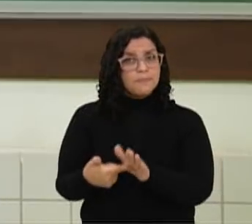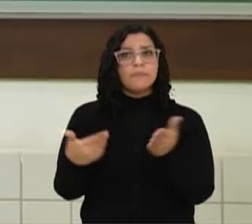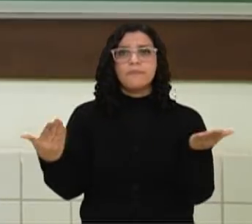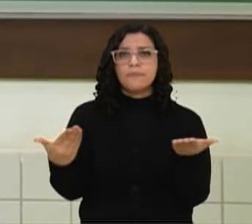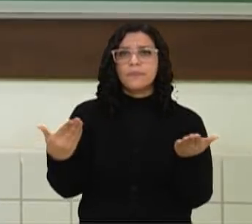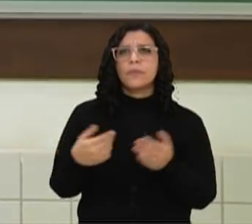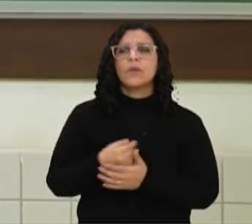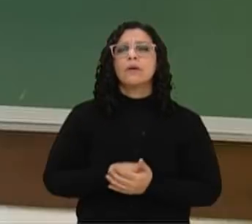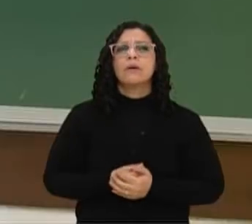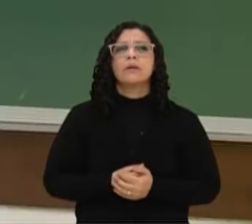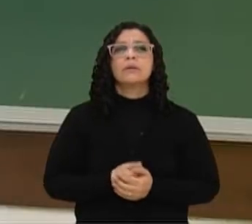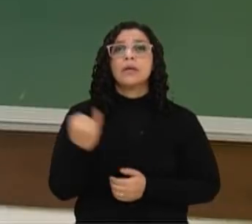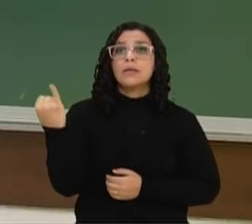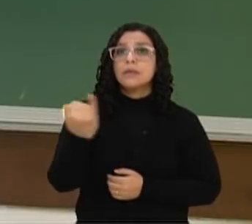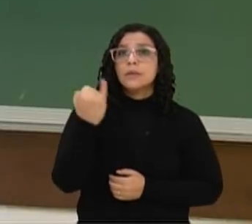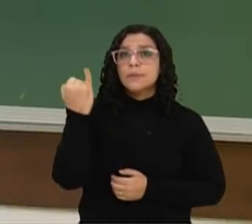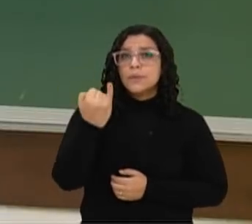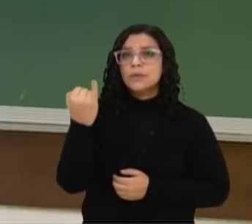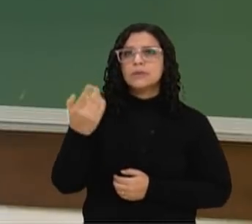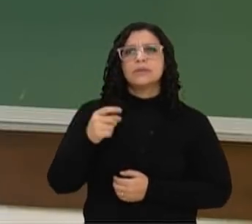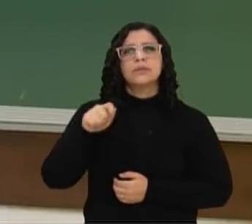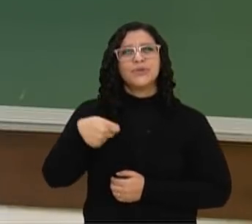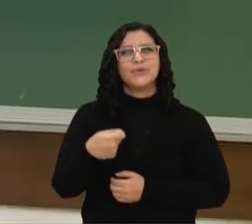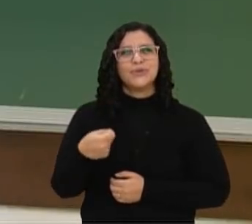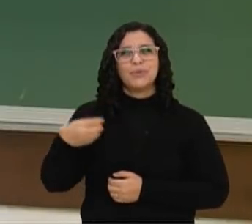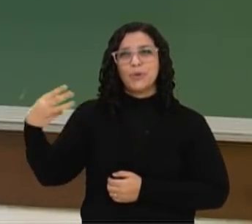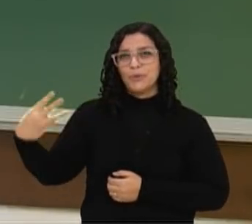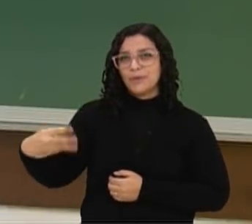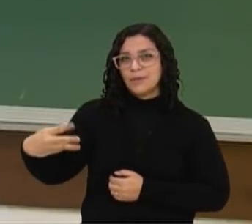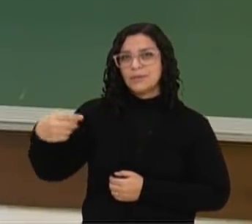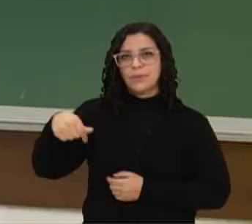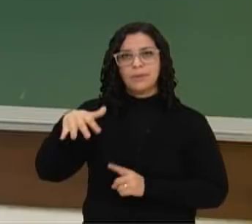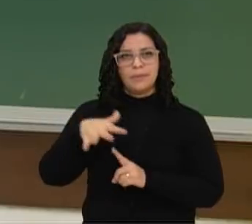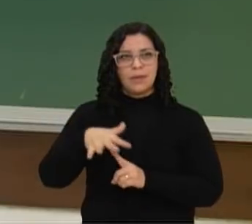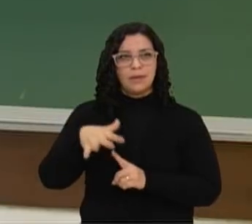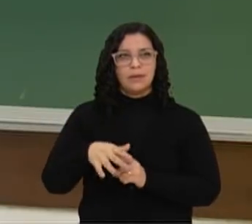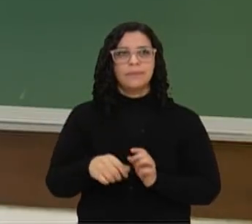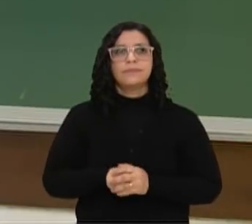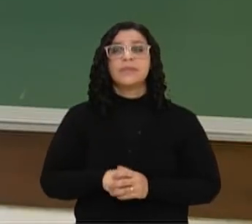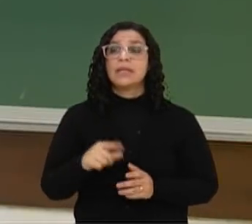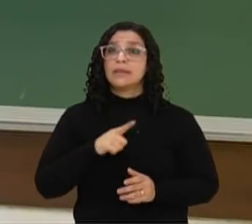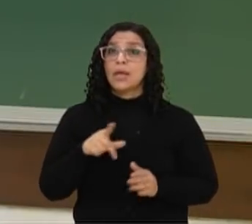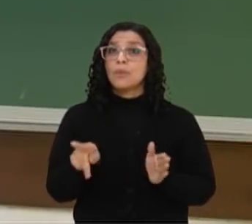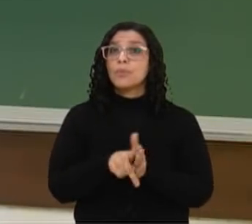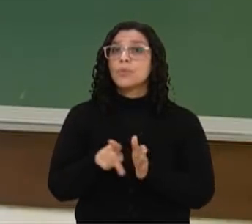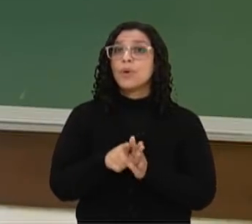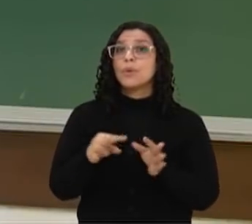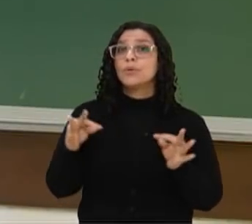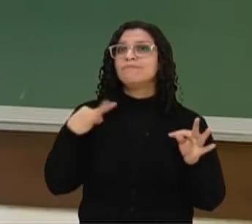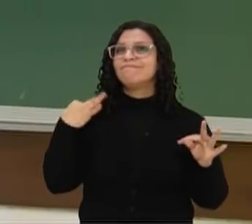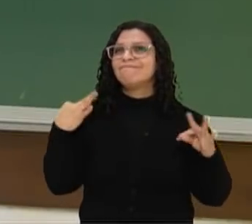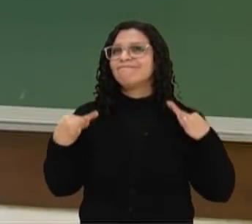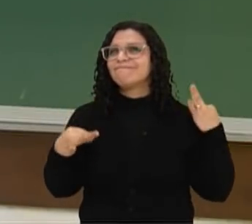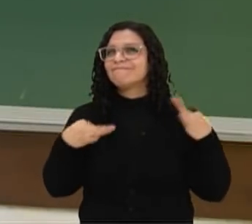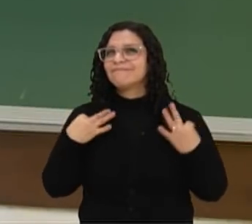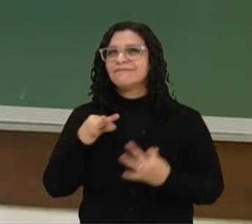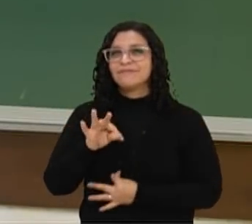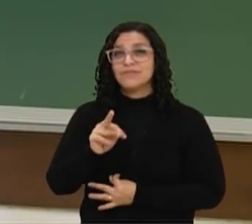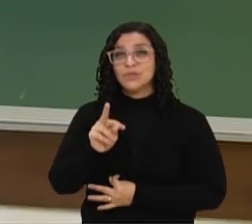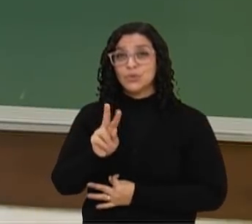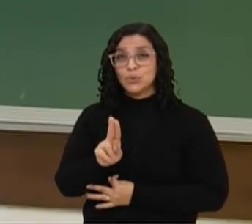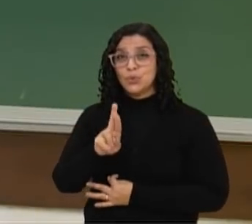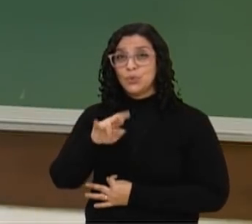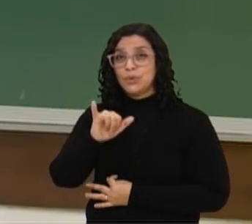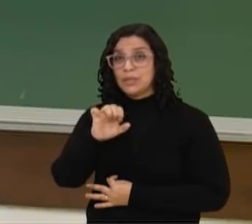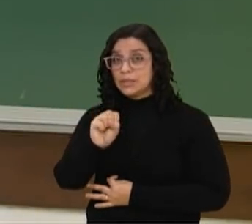apresentam importância nesse sentido aqui no Paraná? No terceiro setor, nós vamos ter o turismo como uma